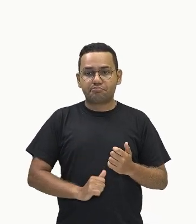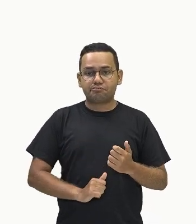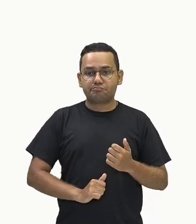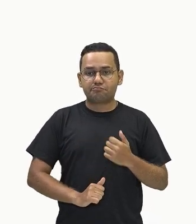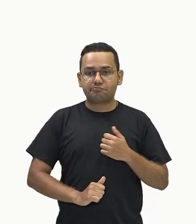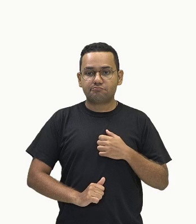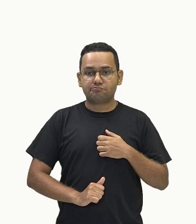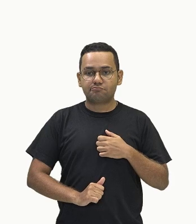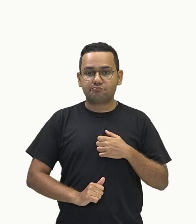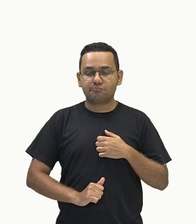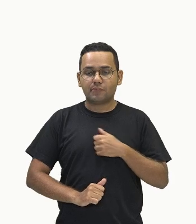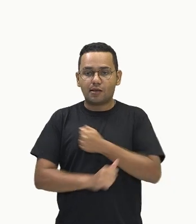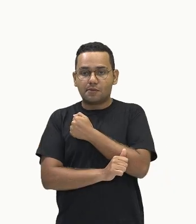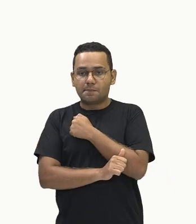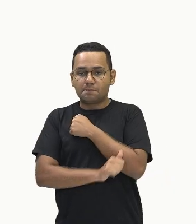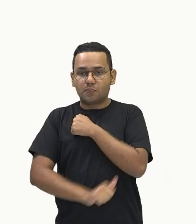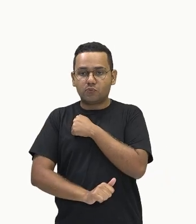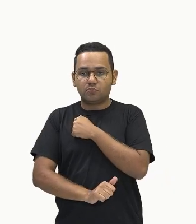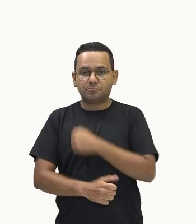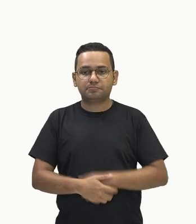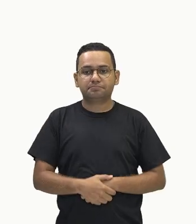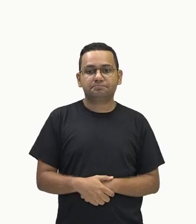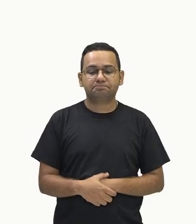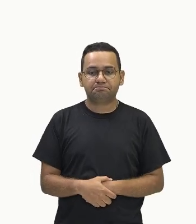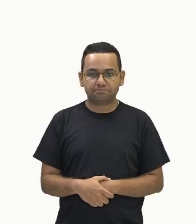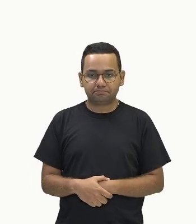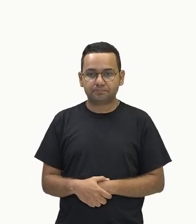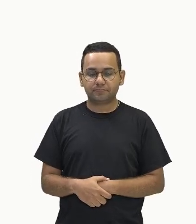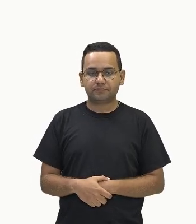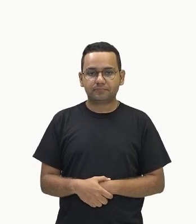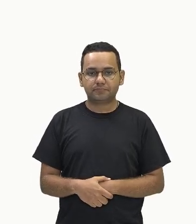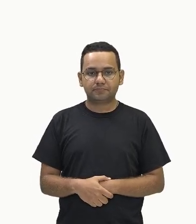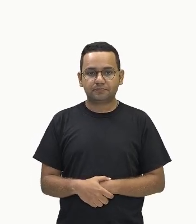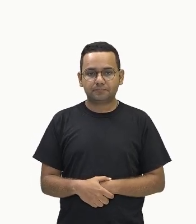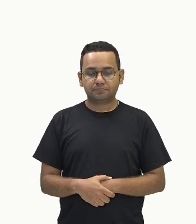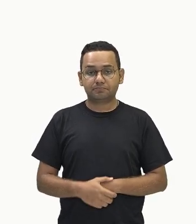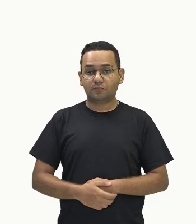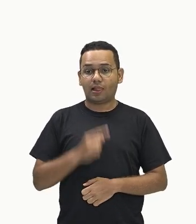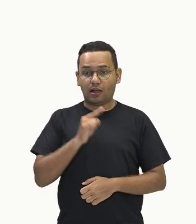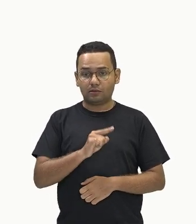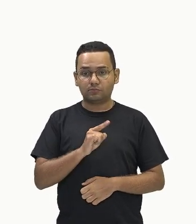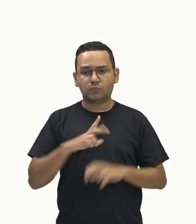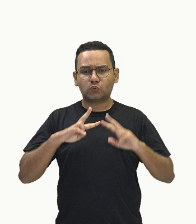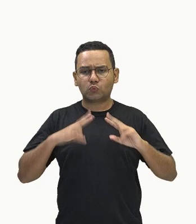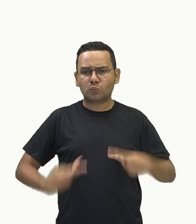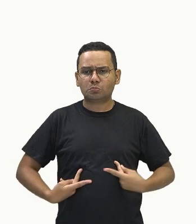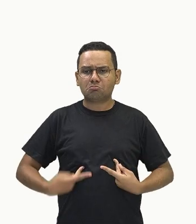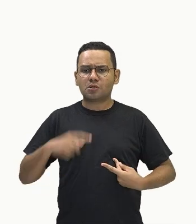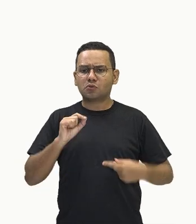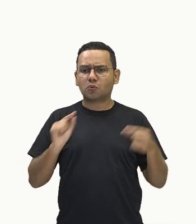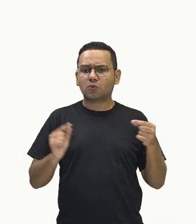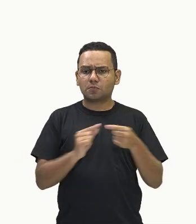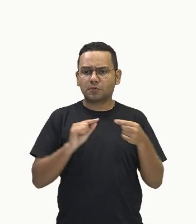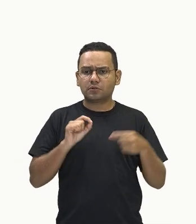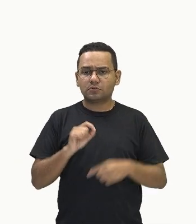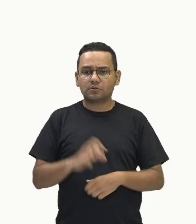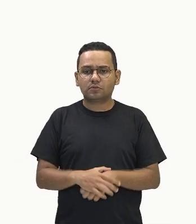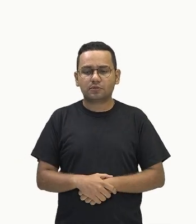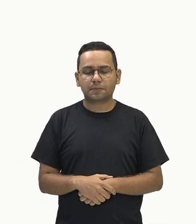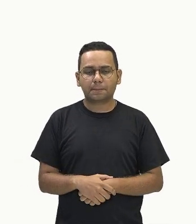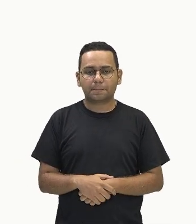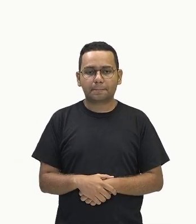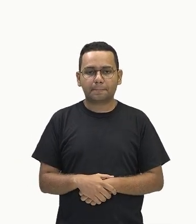reto e ânus. Então, na espécie humana, o processo de digestão vai